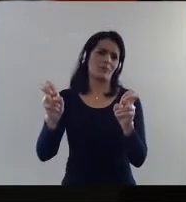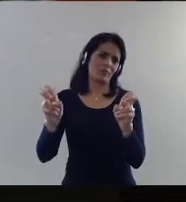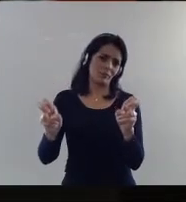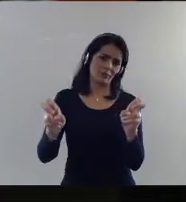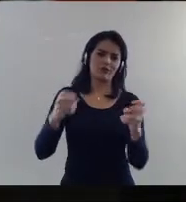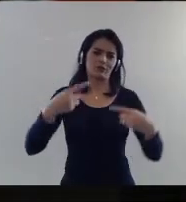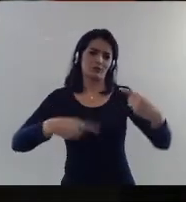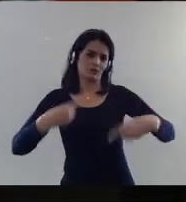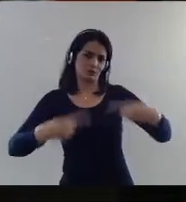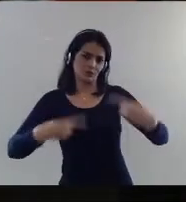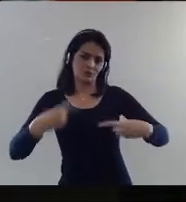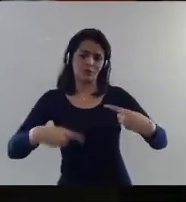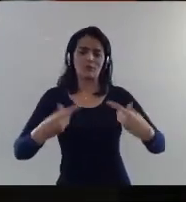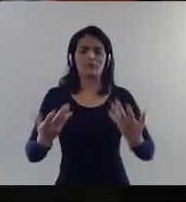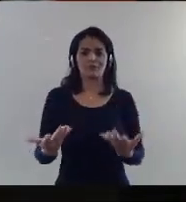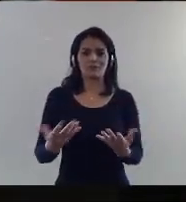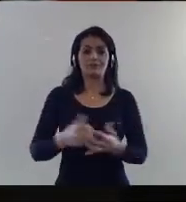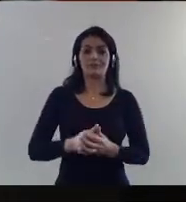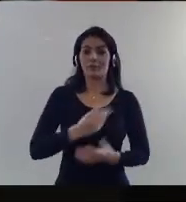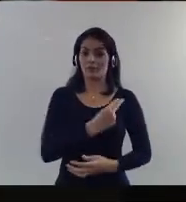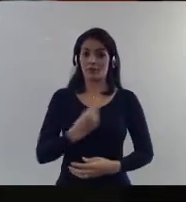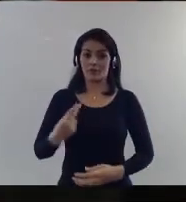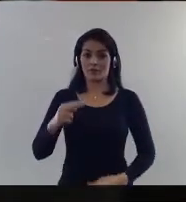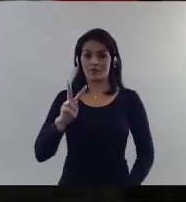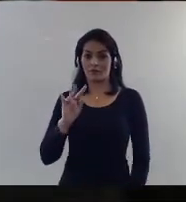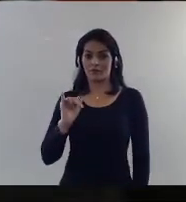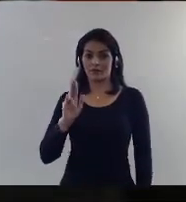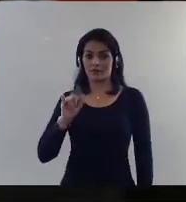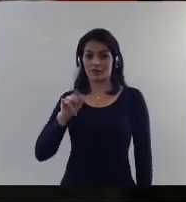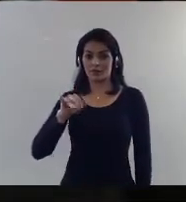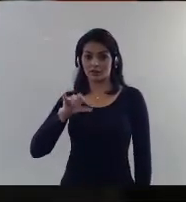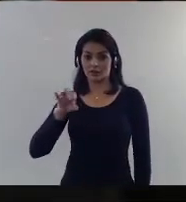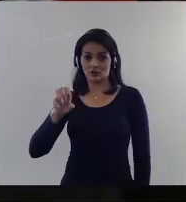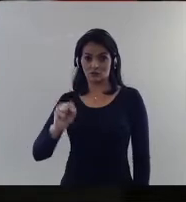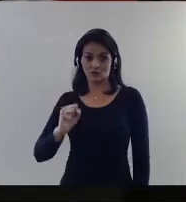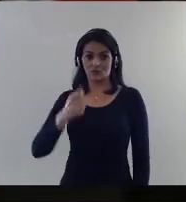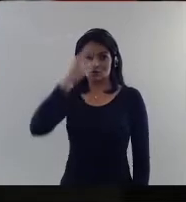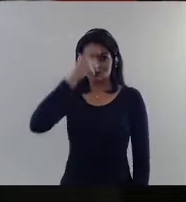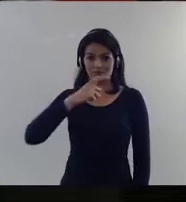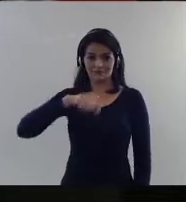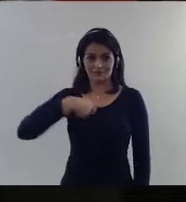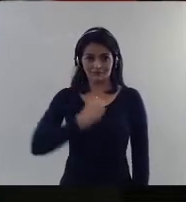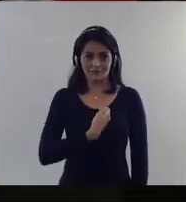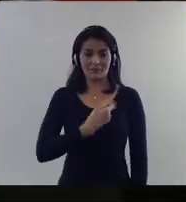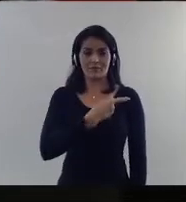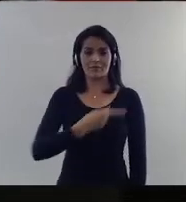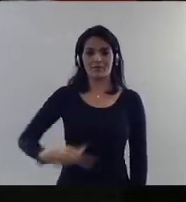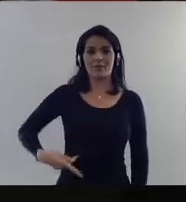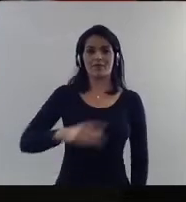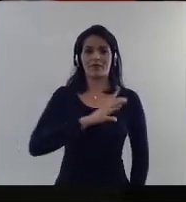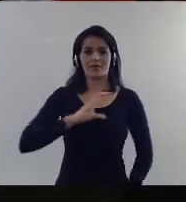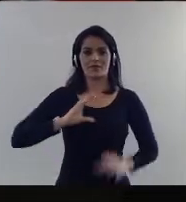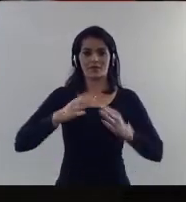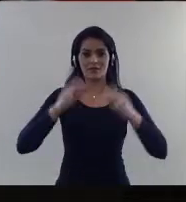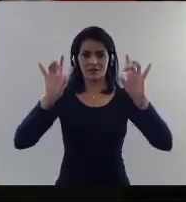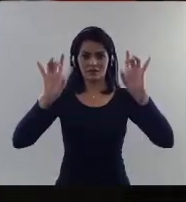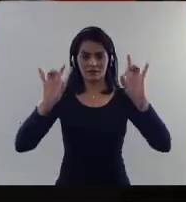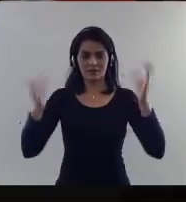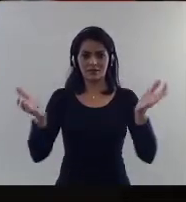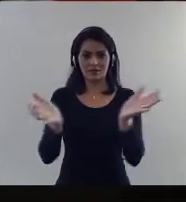dessa discussão. Meu nome é Vinícius Rezende, eu estou presidente da Comissão Especial de Direito